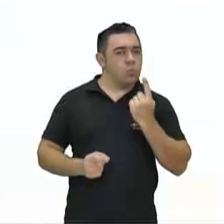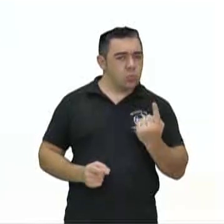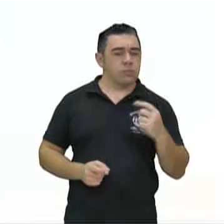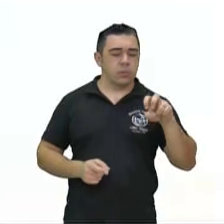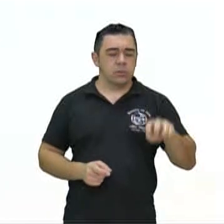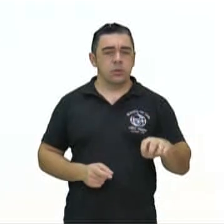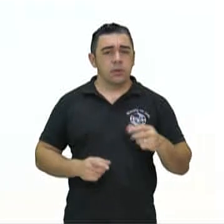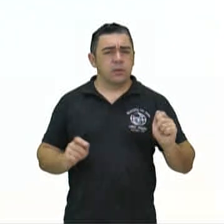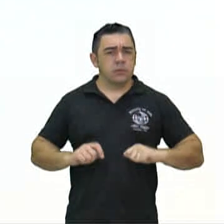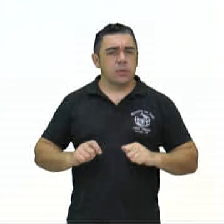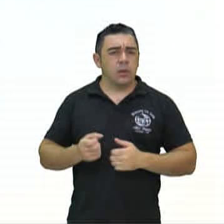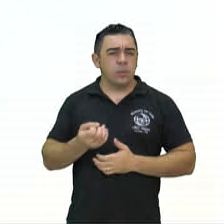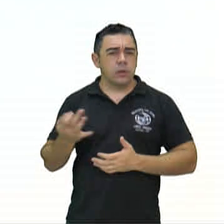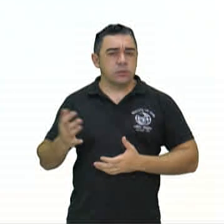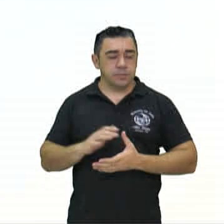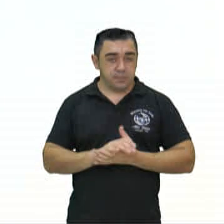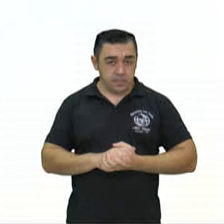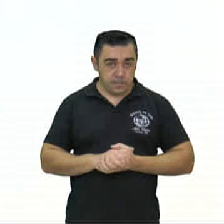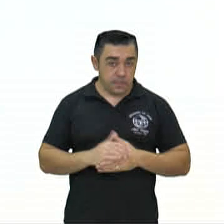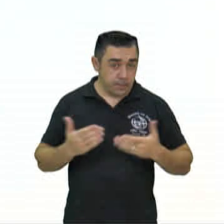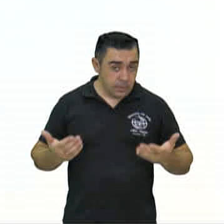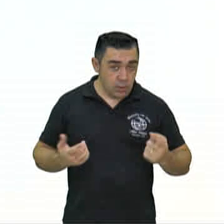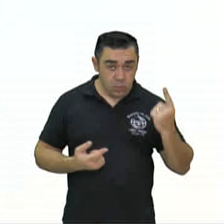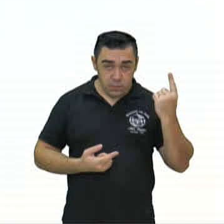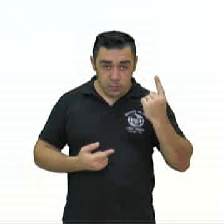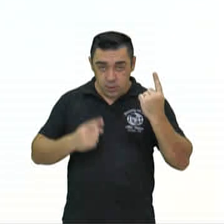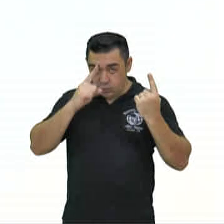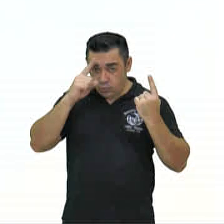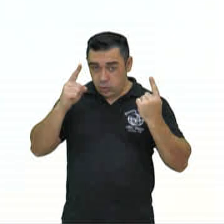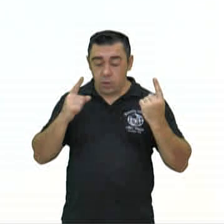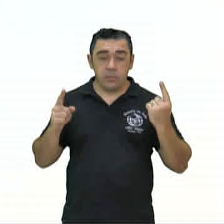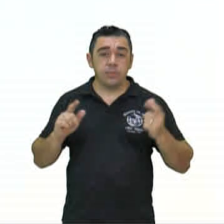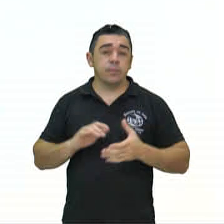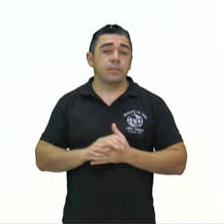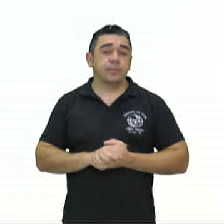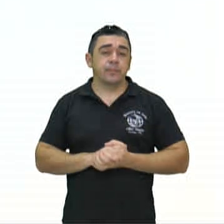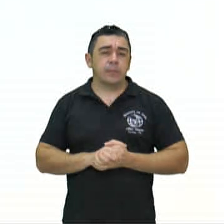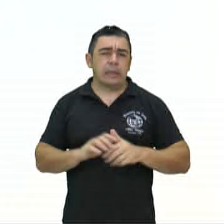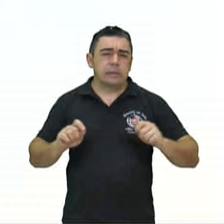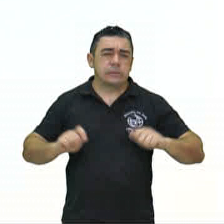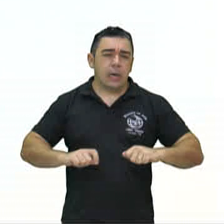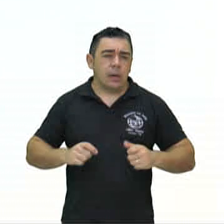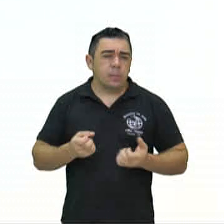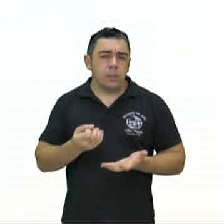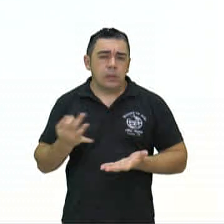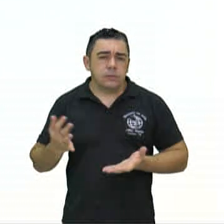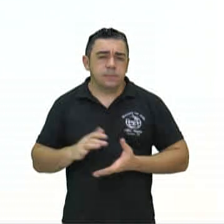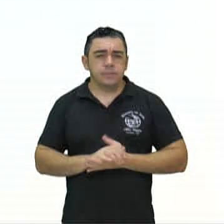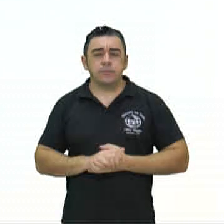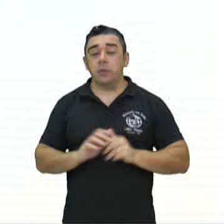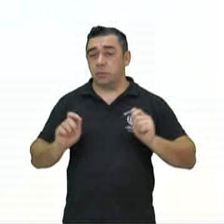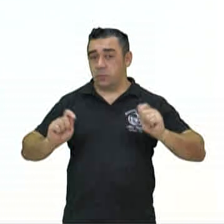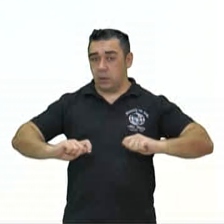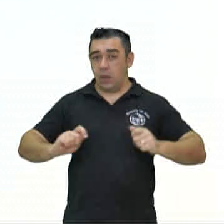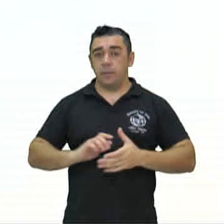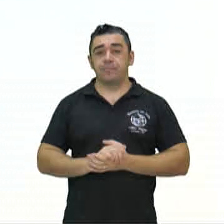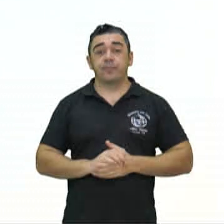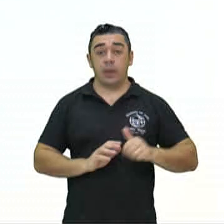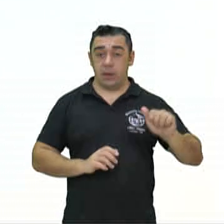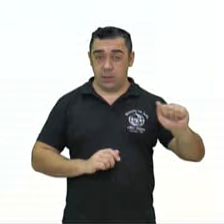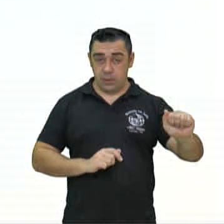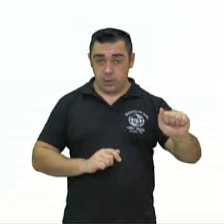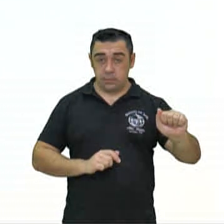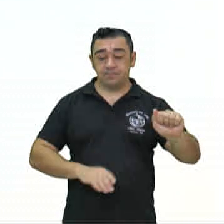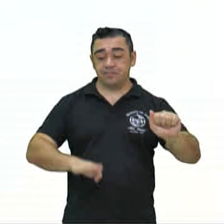as possibilidades. Então, no primeiro dia, qual poderia ser a possibilidade? Então, a gente poderia ter a